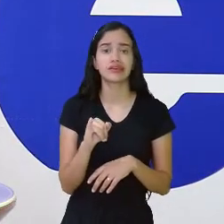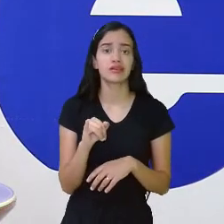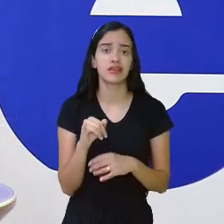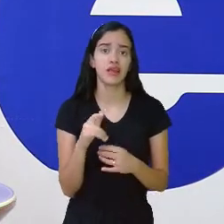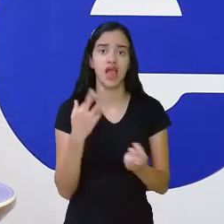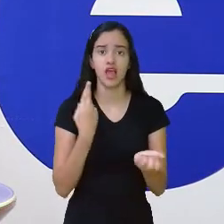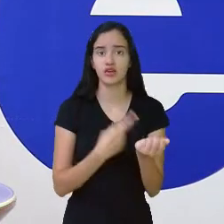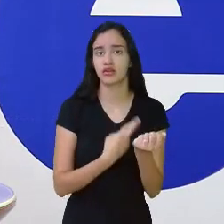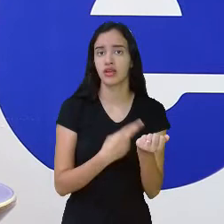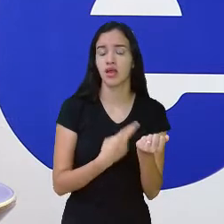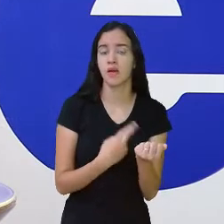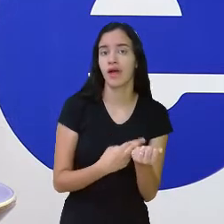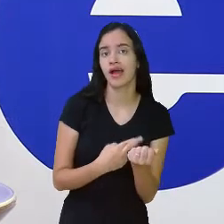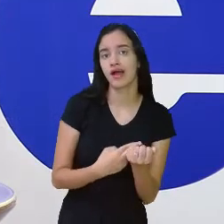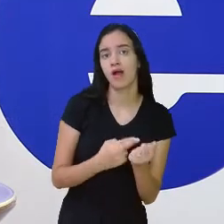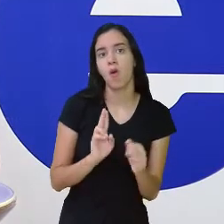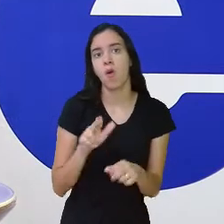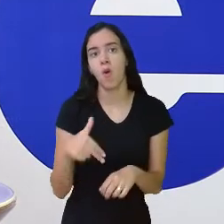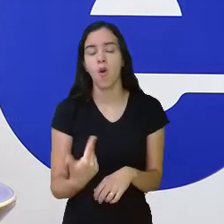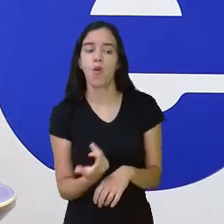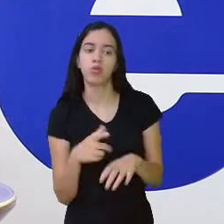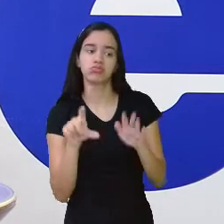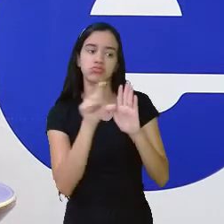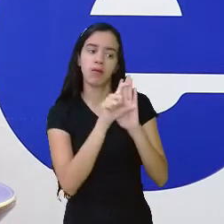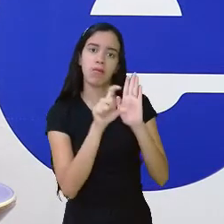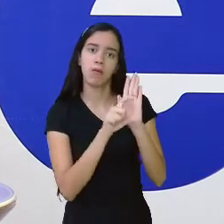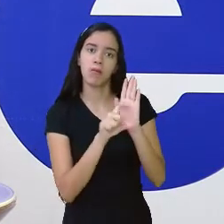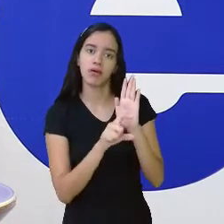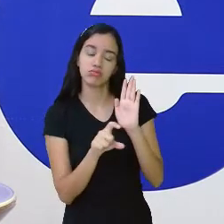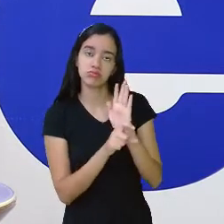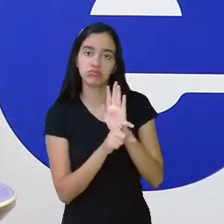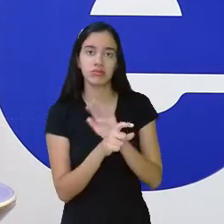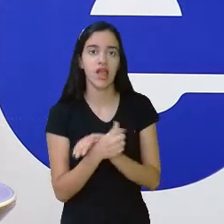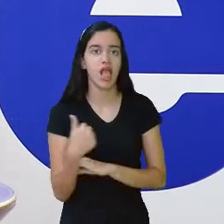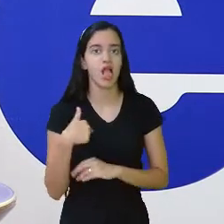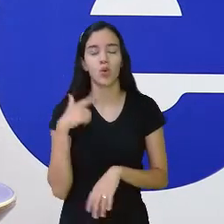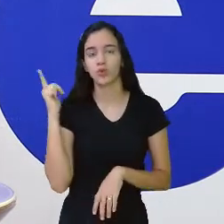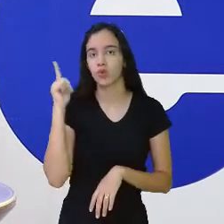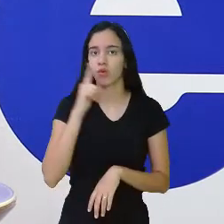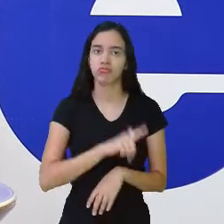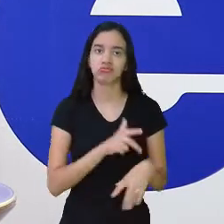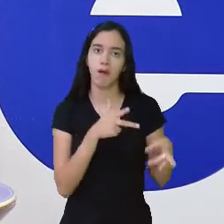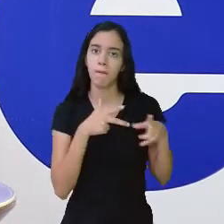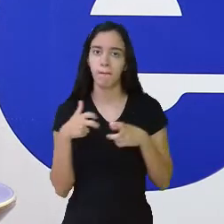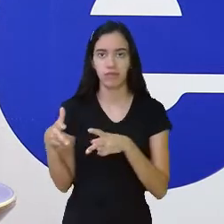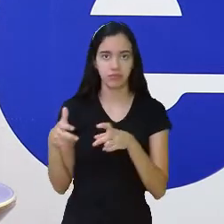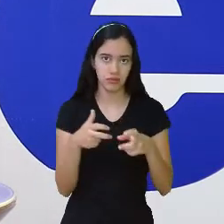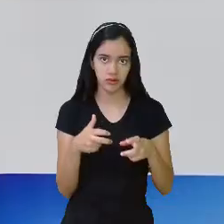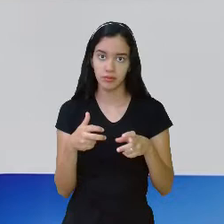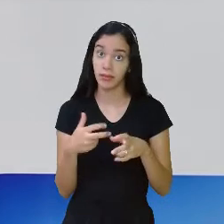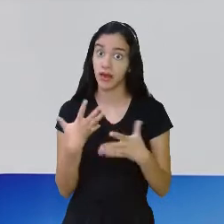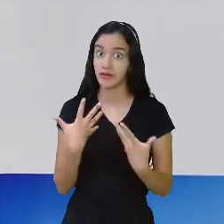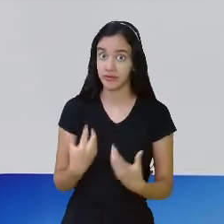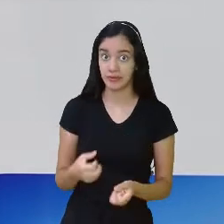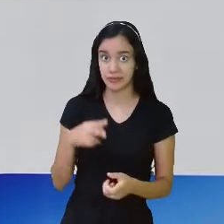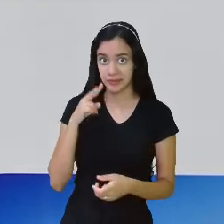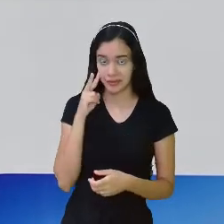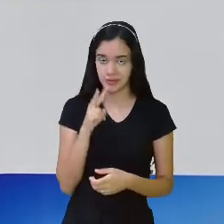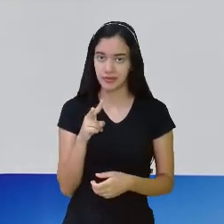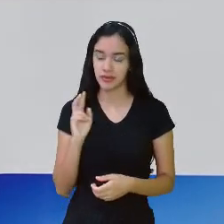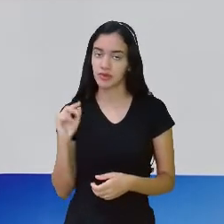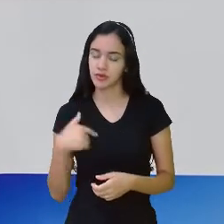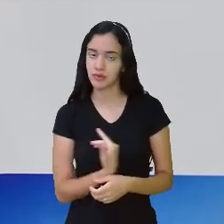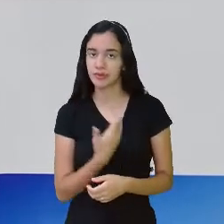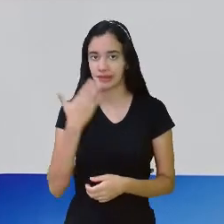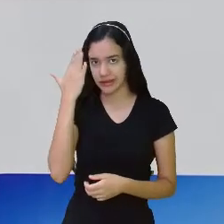as rimas, se são as estrofes. Ainda não consegui identificar, viu, Mauricéia? Vamos ver, a gente vai entender daqui